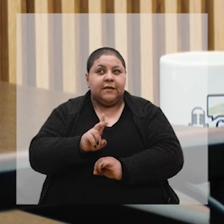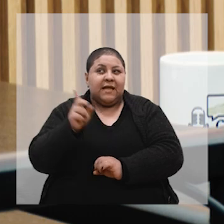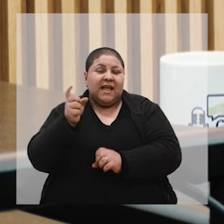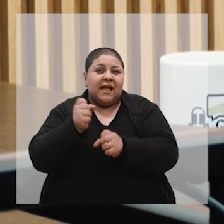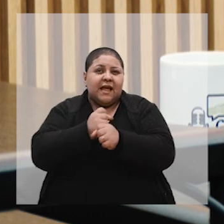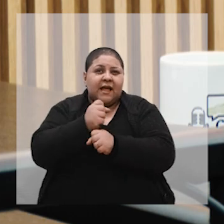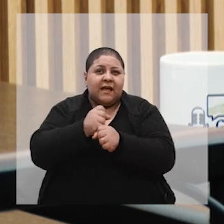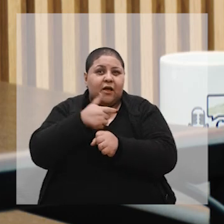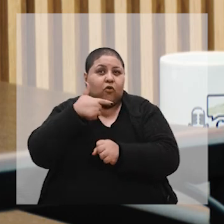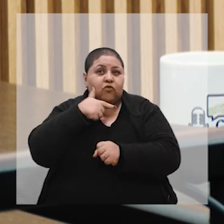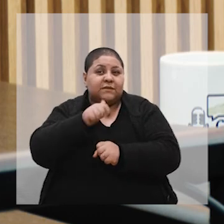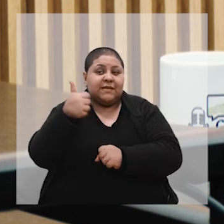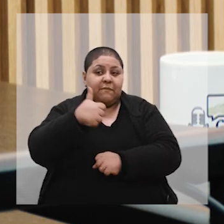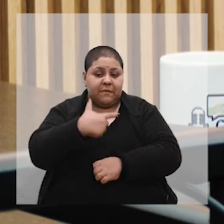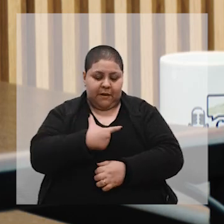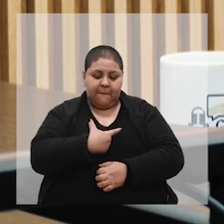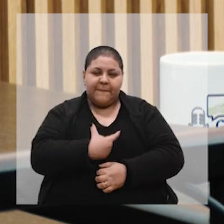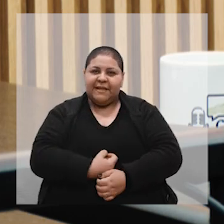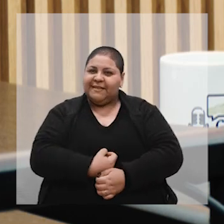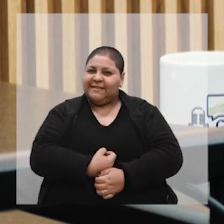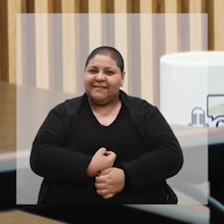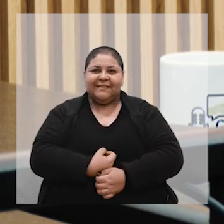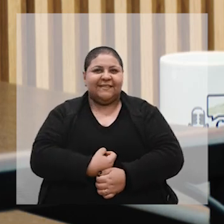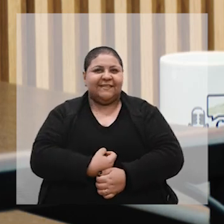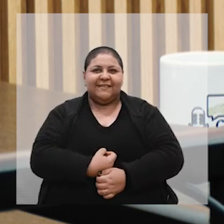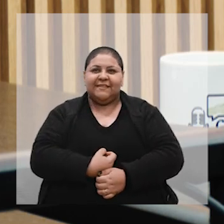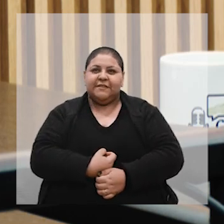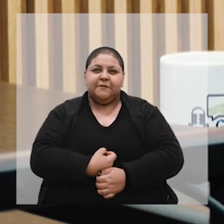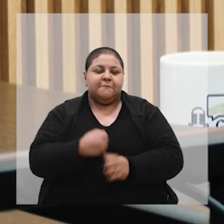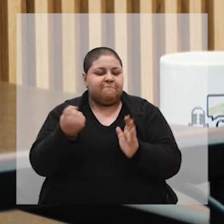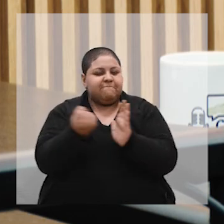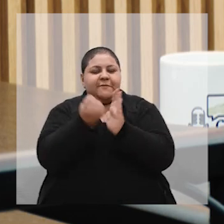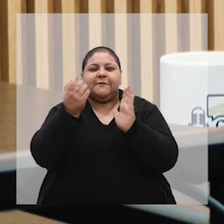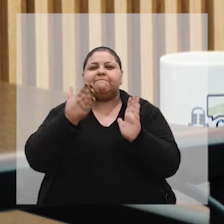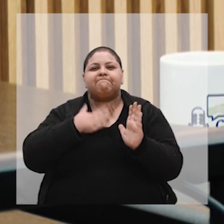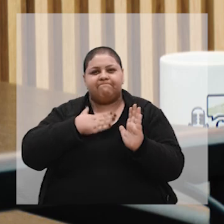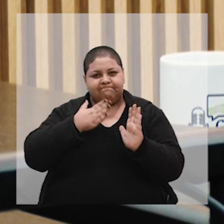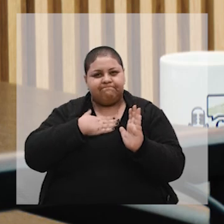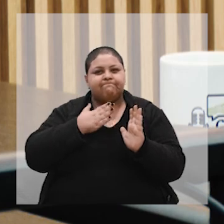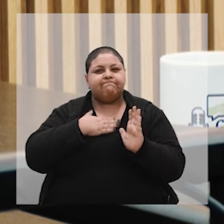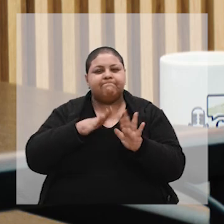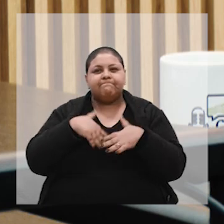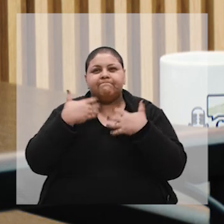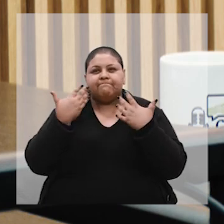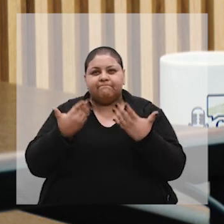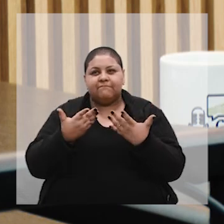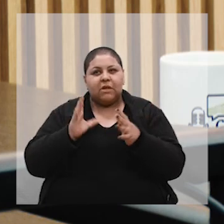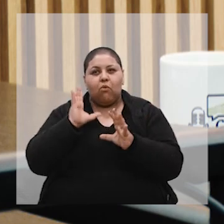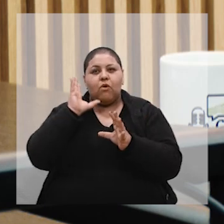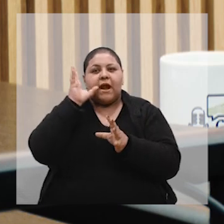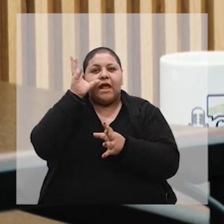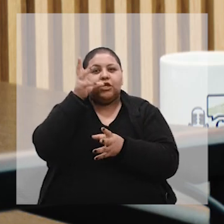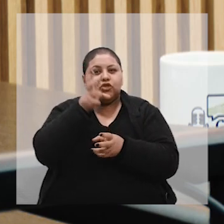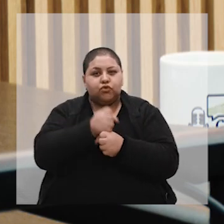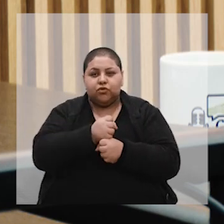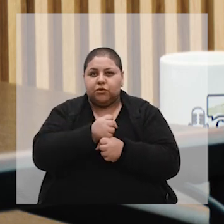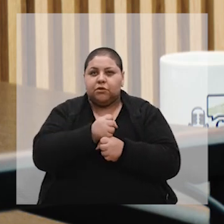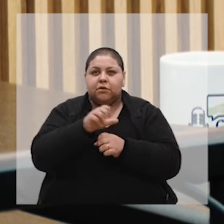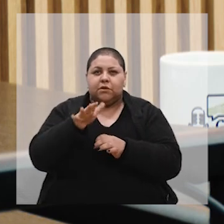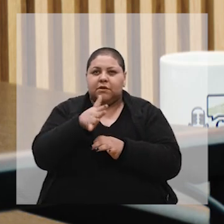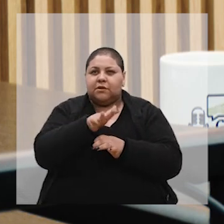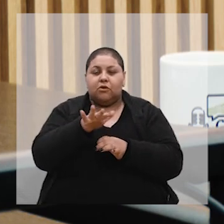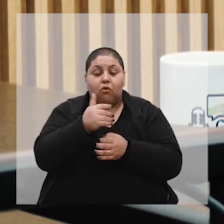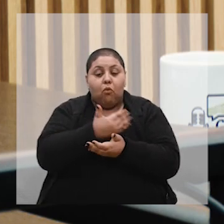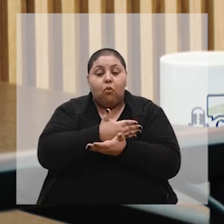Naquele ano eu consegui a primeira medalha. Aquilo de lá foi algo muito marcante para mim. Então, em resumo, foi